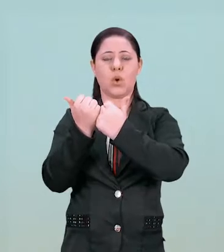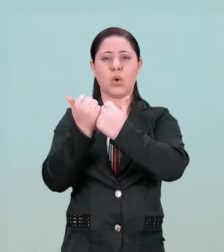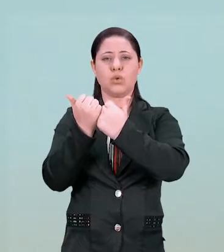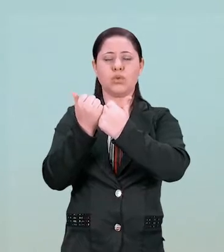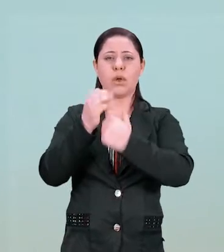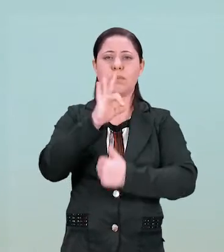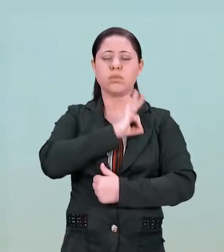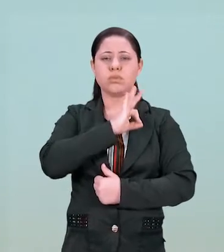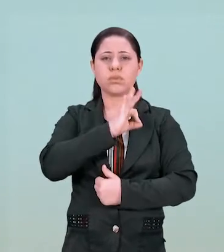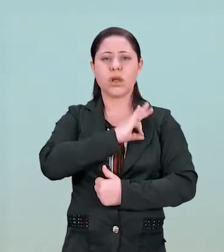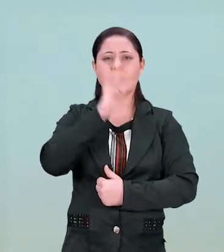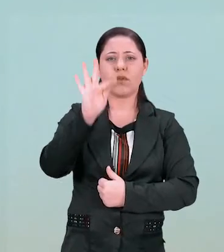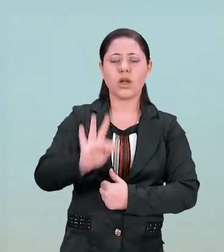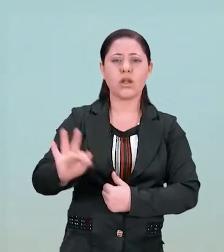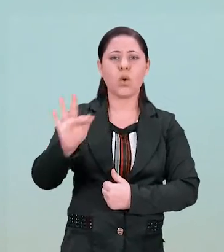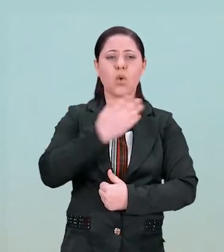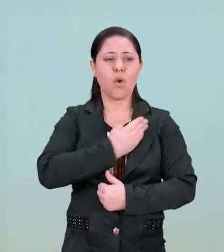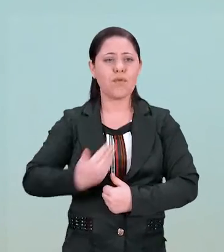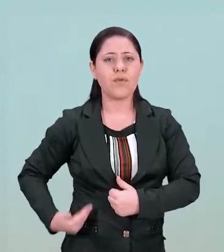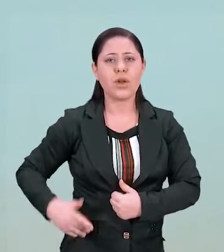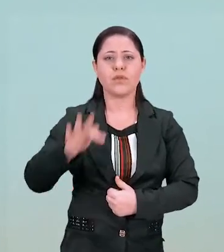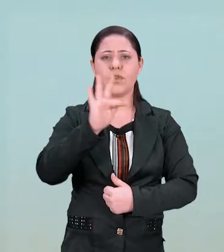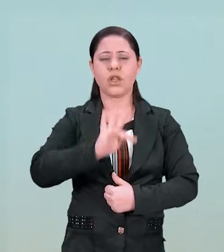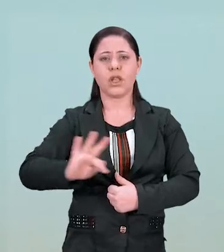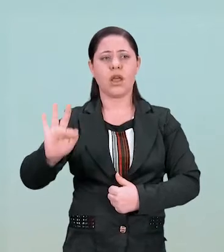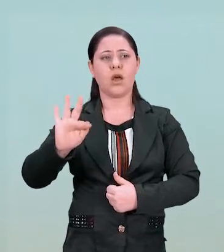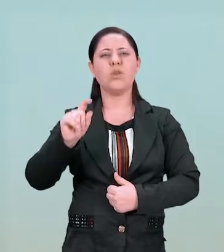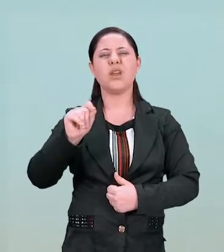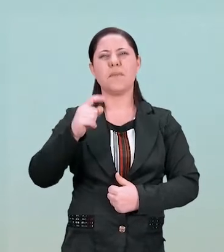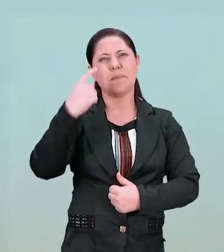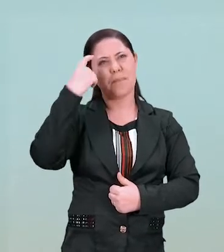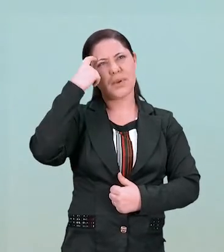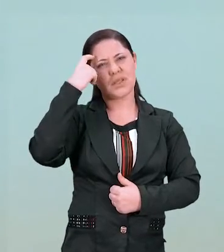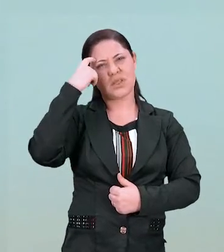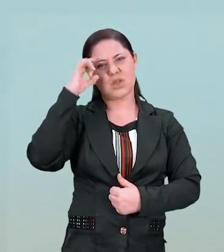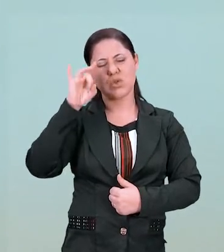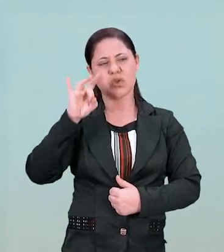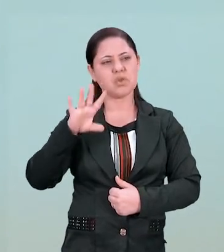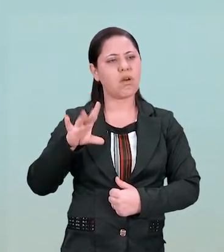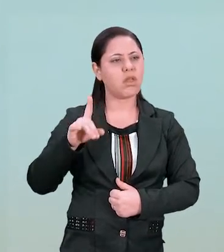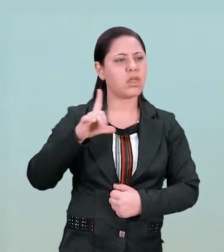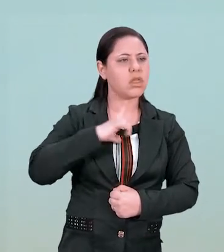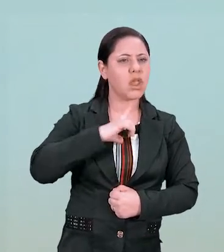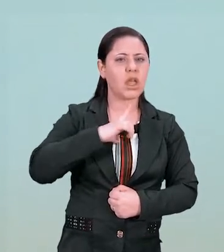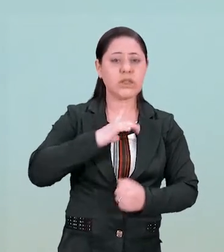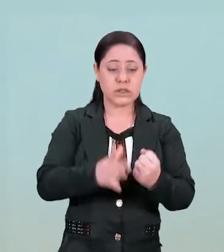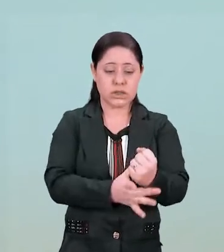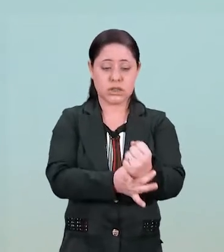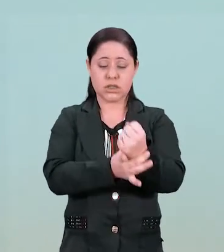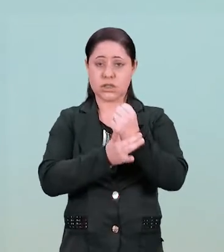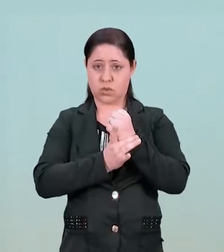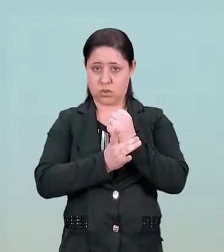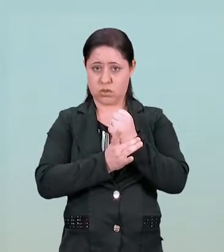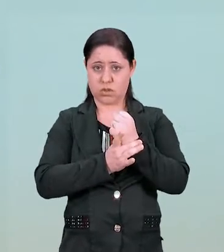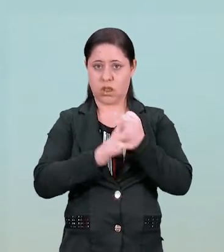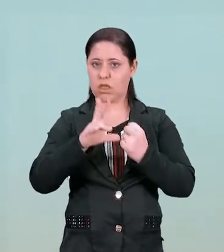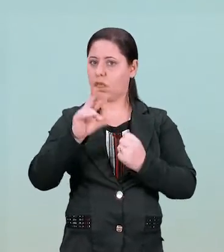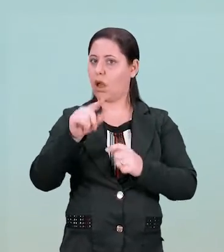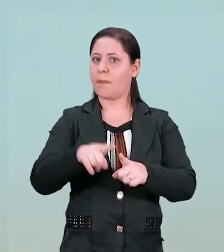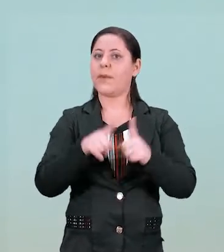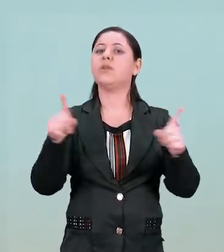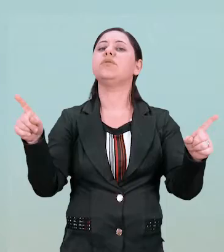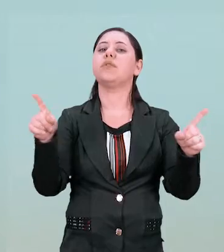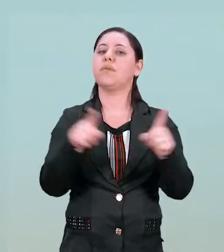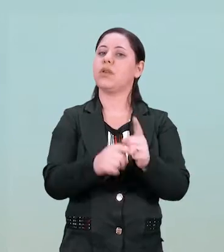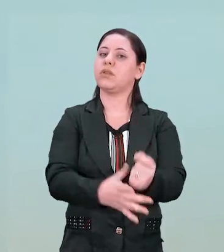fronteira, não é só pensando em garantir a segurança, mas, sobretudo, em garantir a segurança